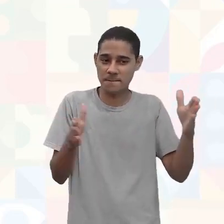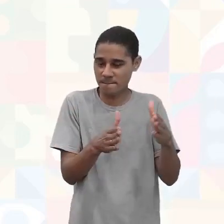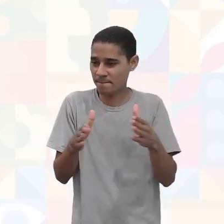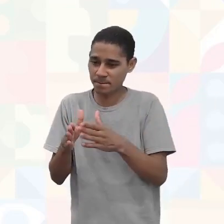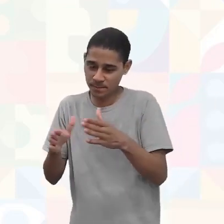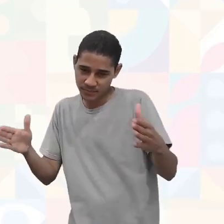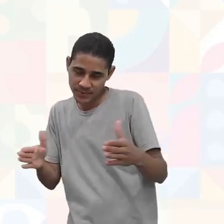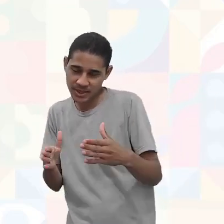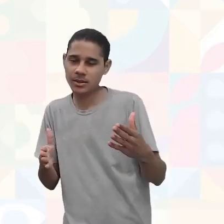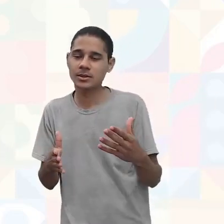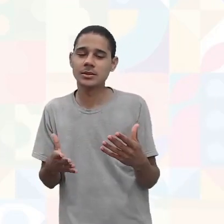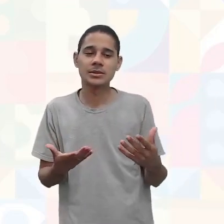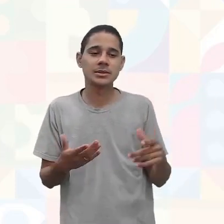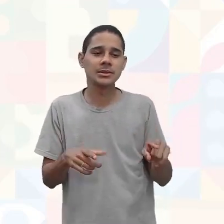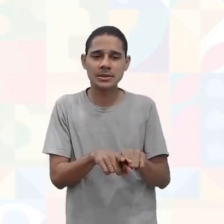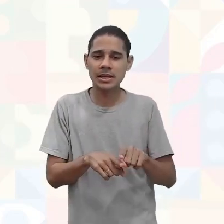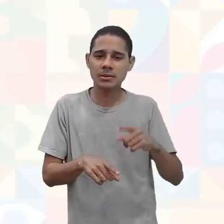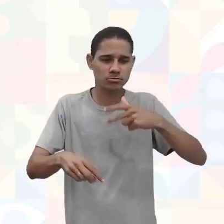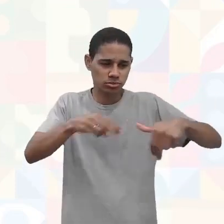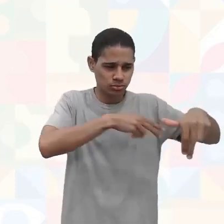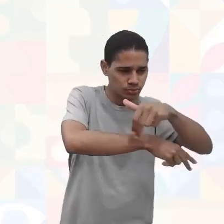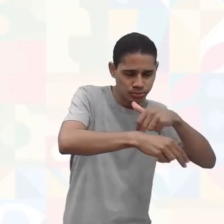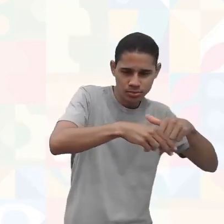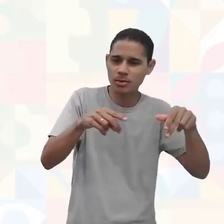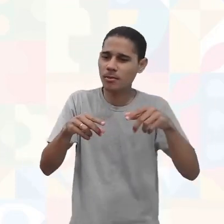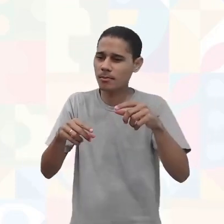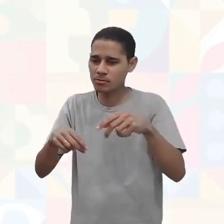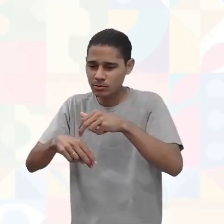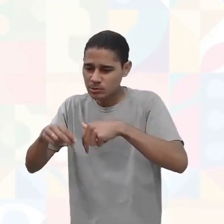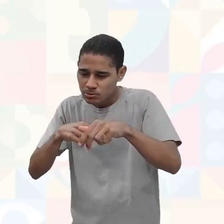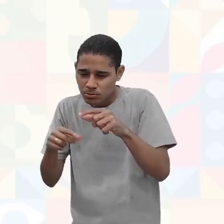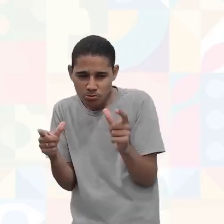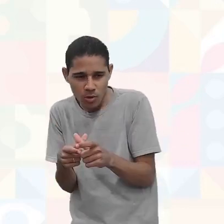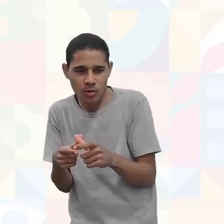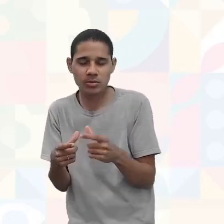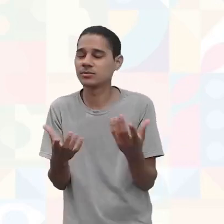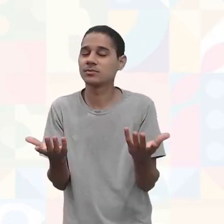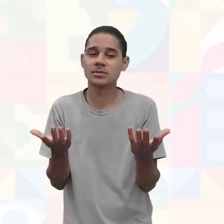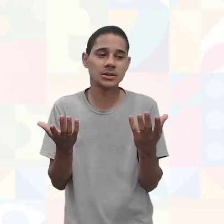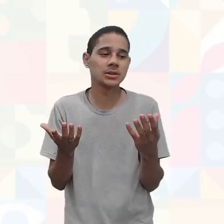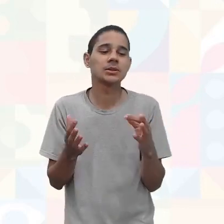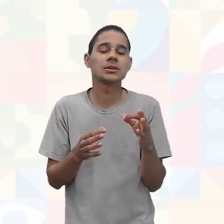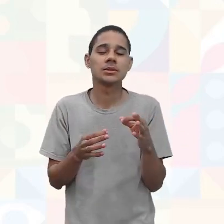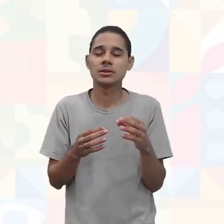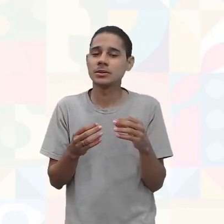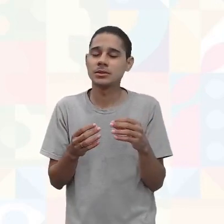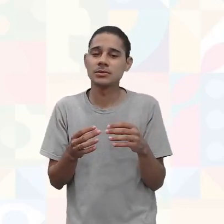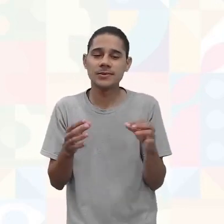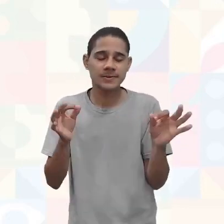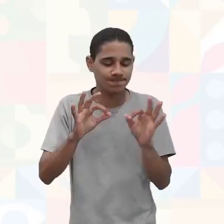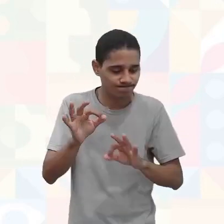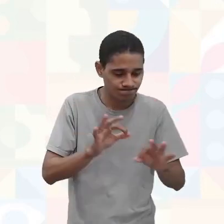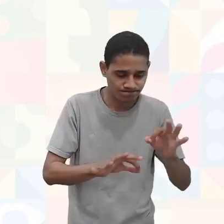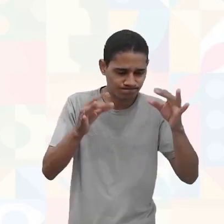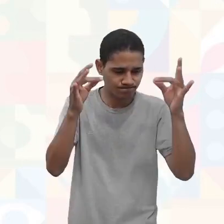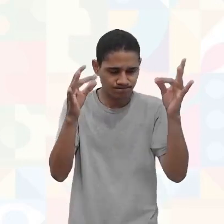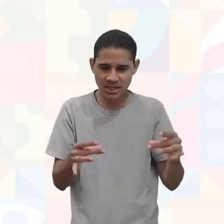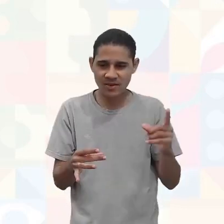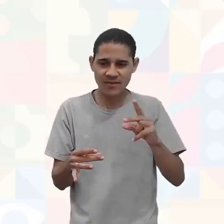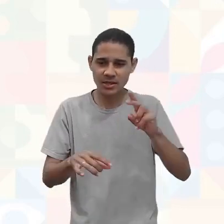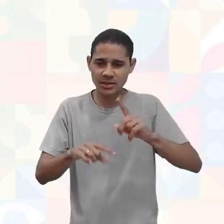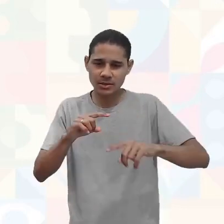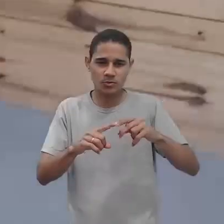Se tem muita circulação, pouca circulação, para a gente poder realmente estar especificando que material vai ser